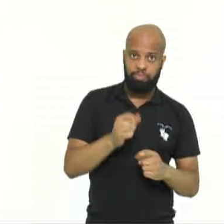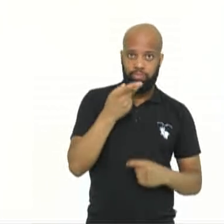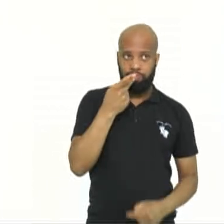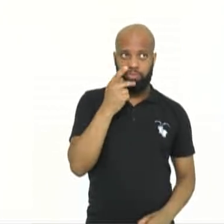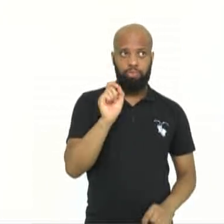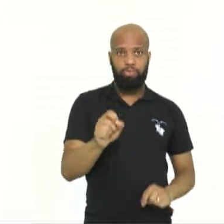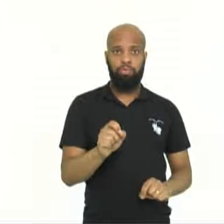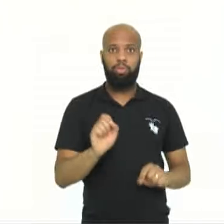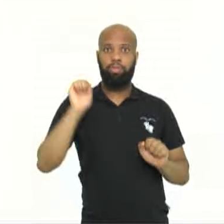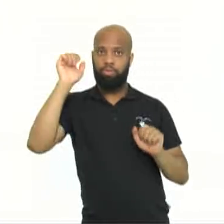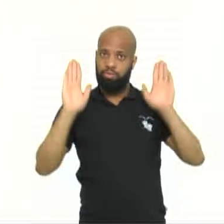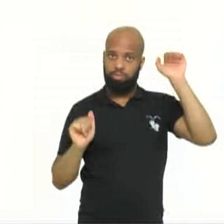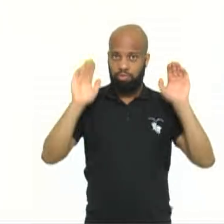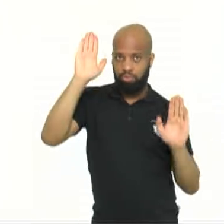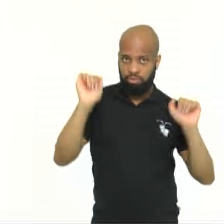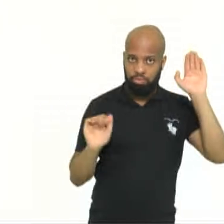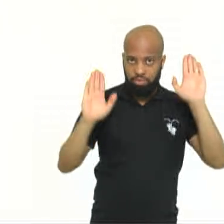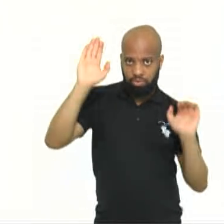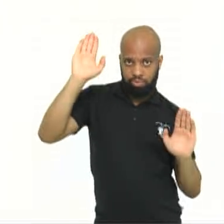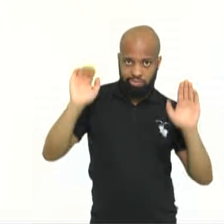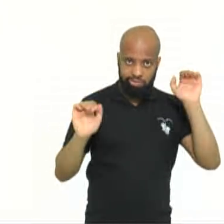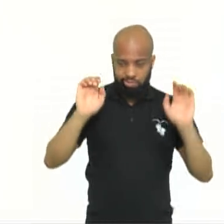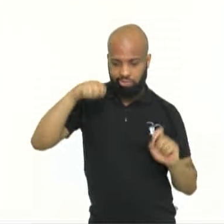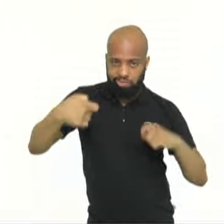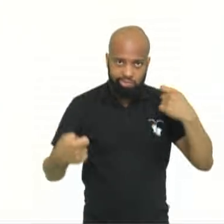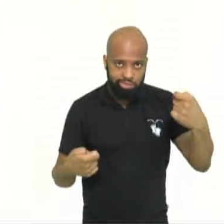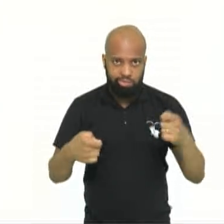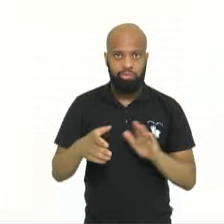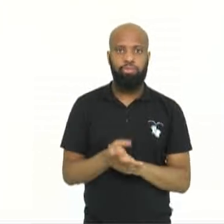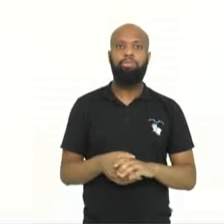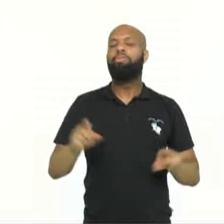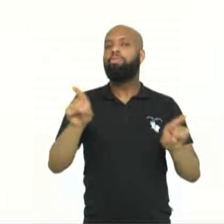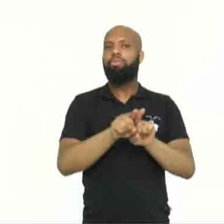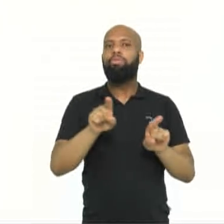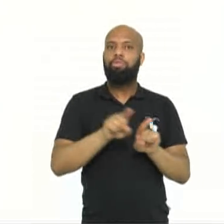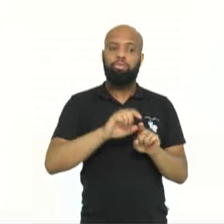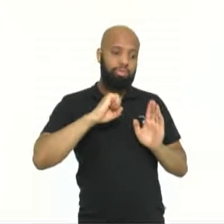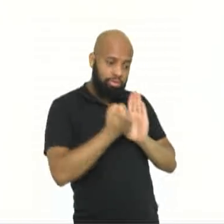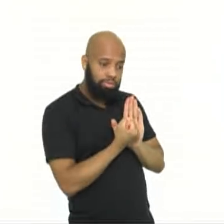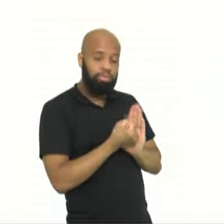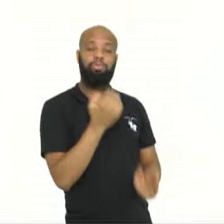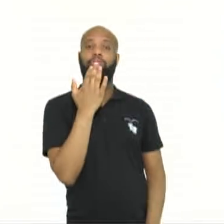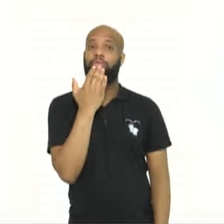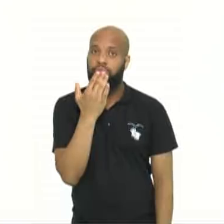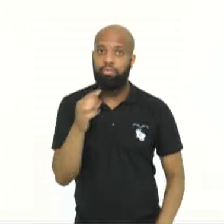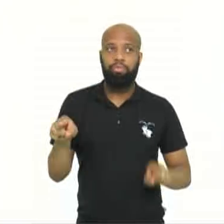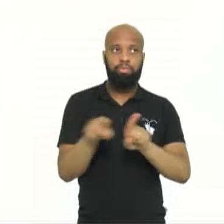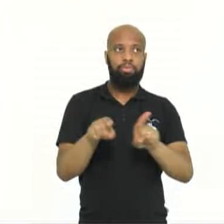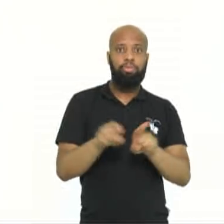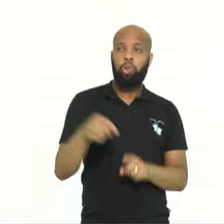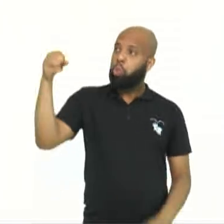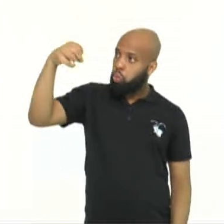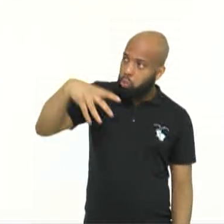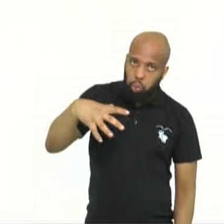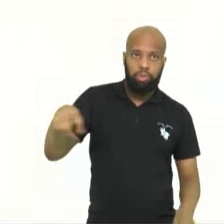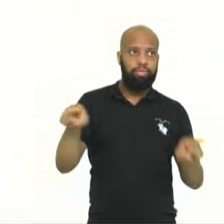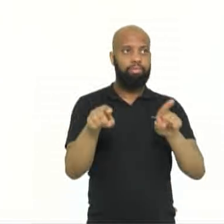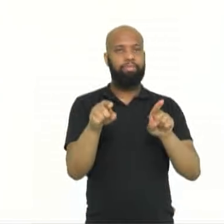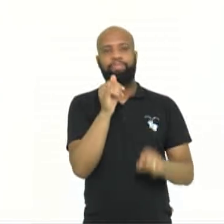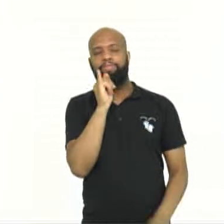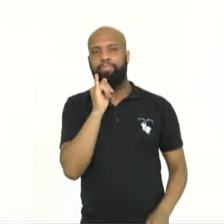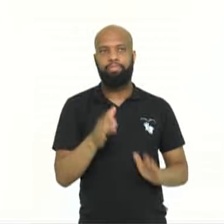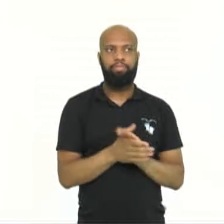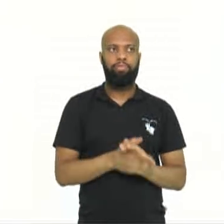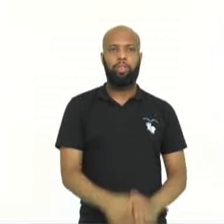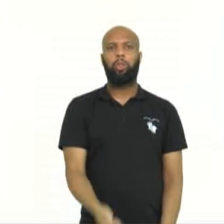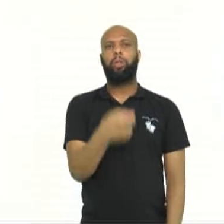citar gestos, sinais, né? Símbolos, cores, luzes. Por exemplo,